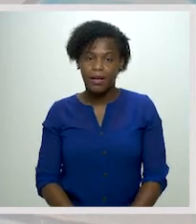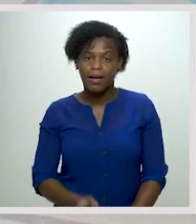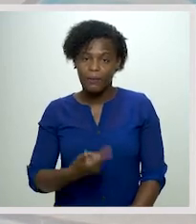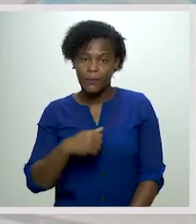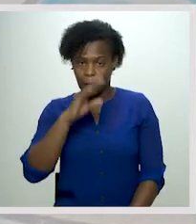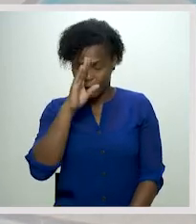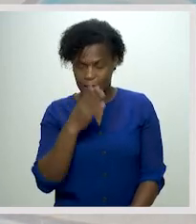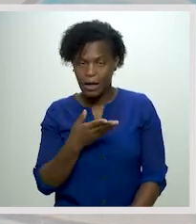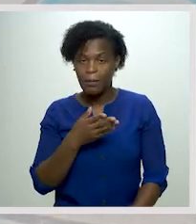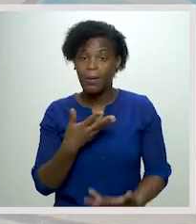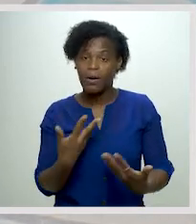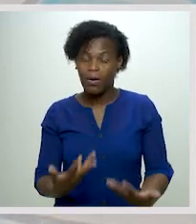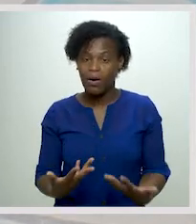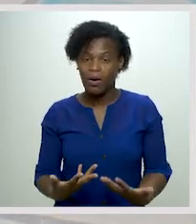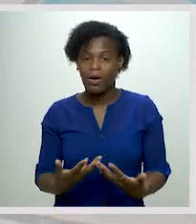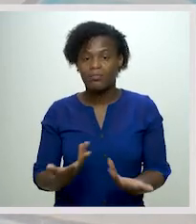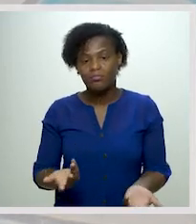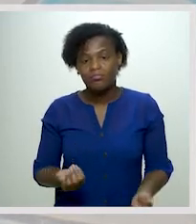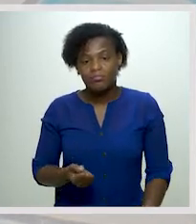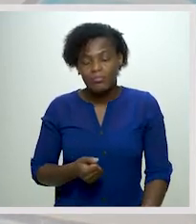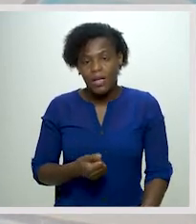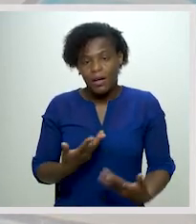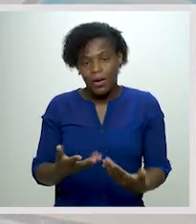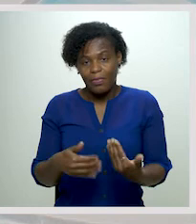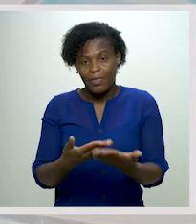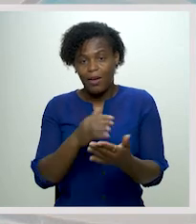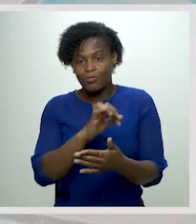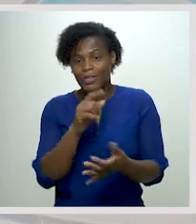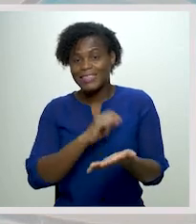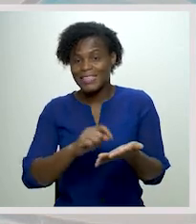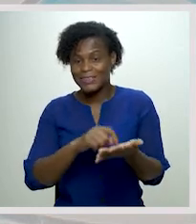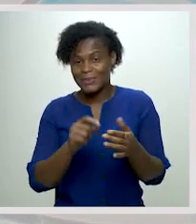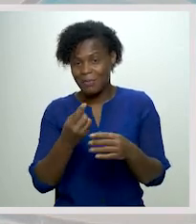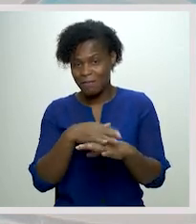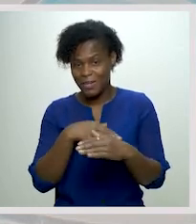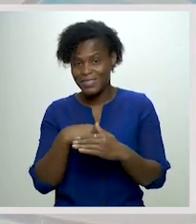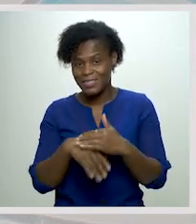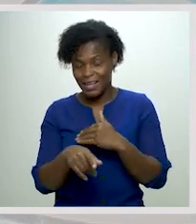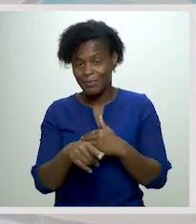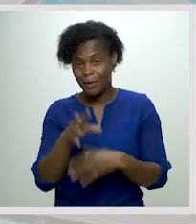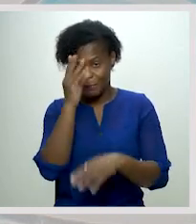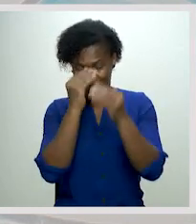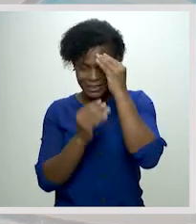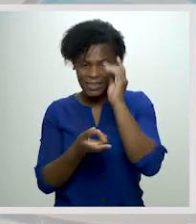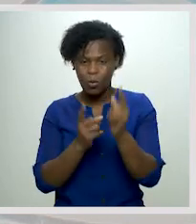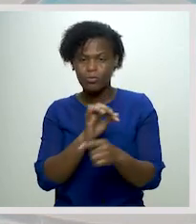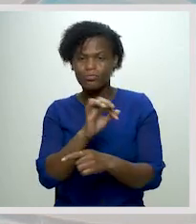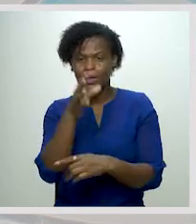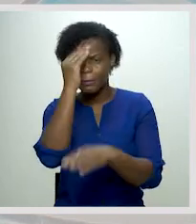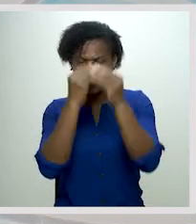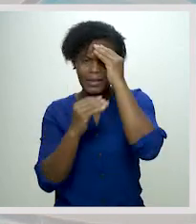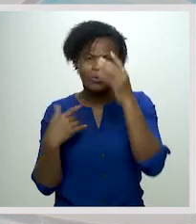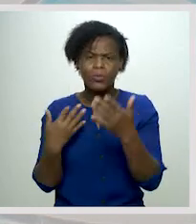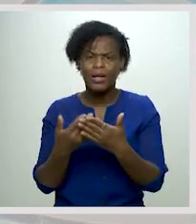Como sabemos, agora vou deixar-vos com o exercício do aprendizado. O que